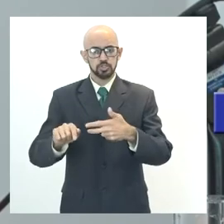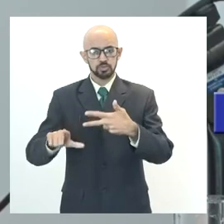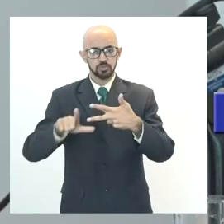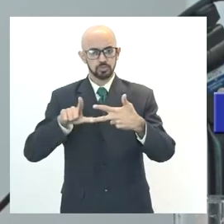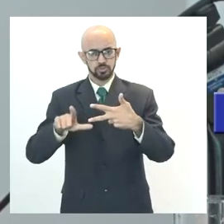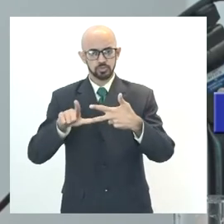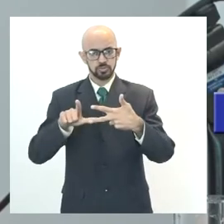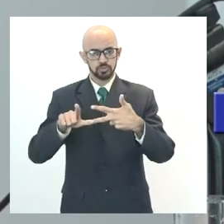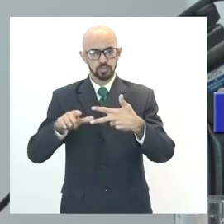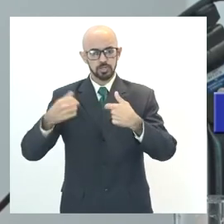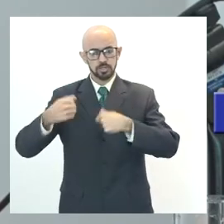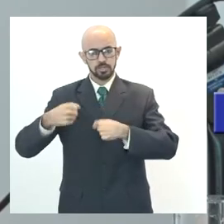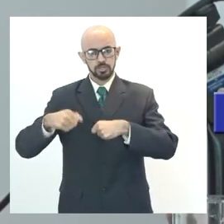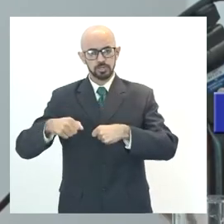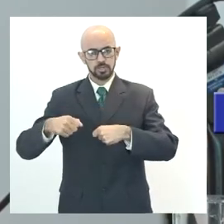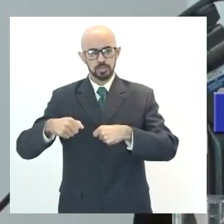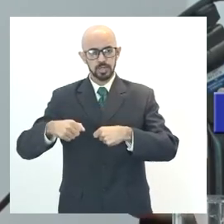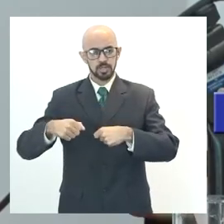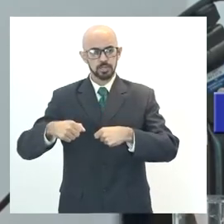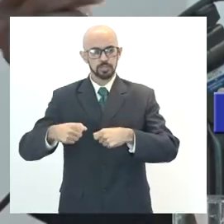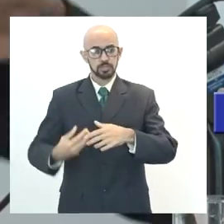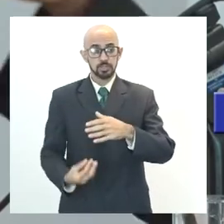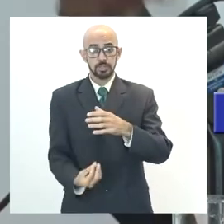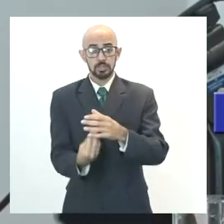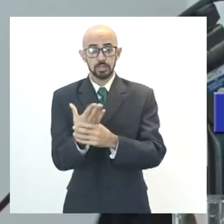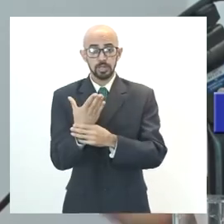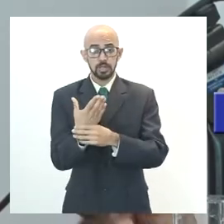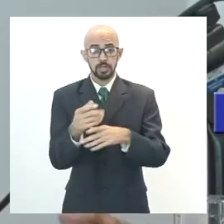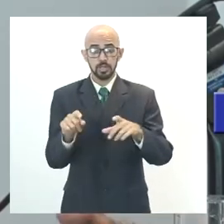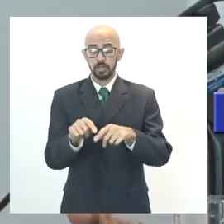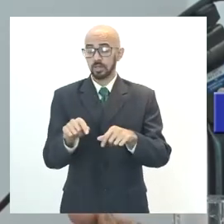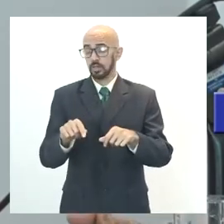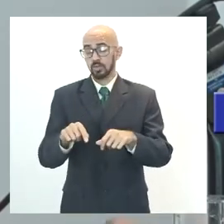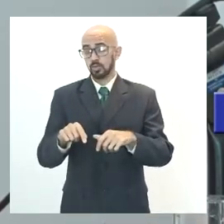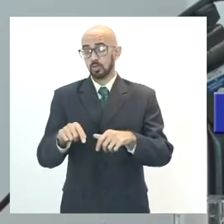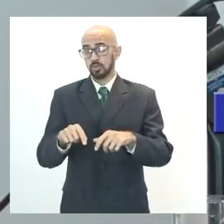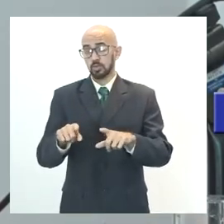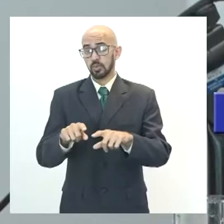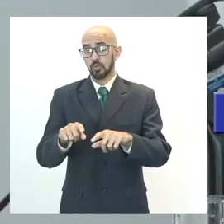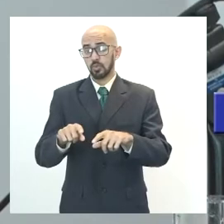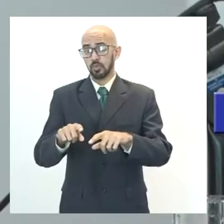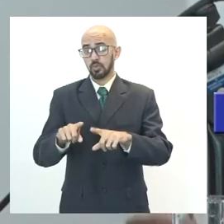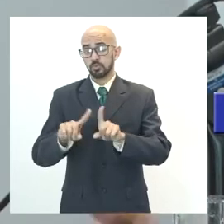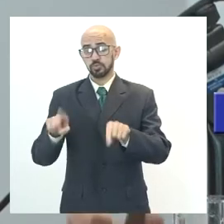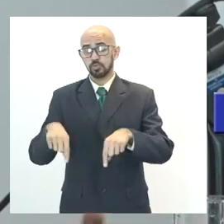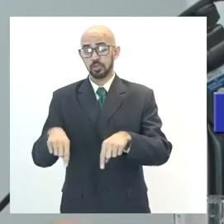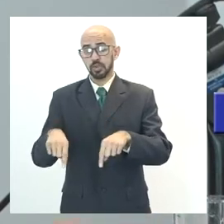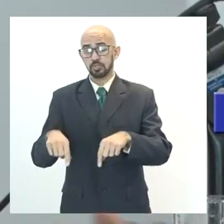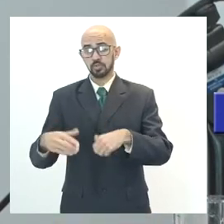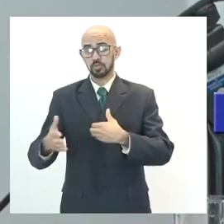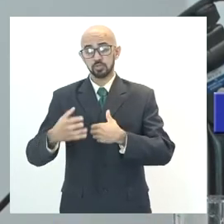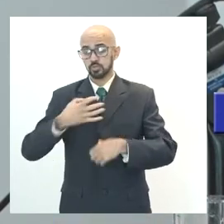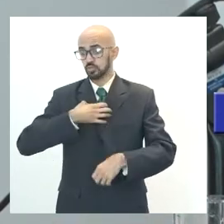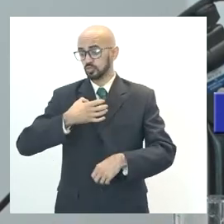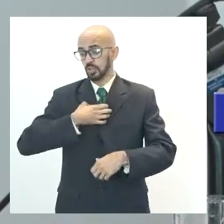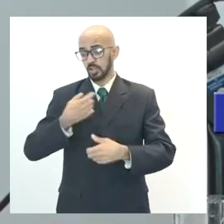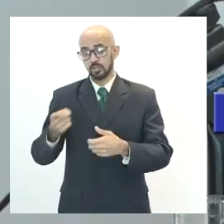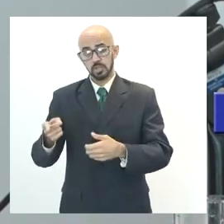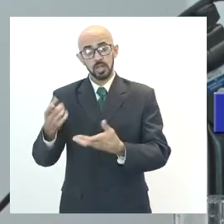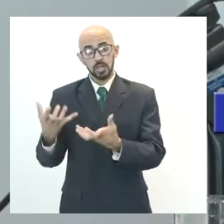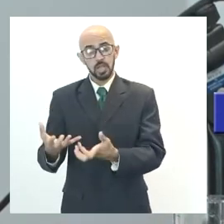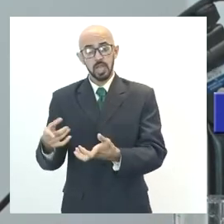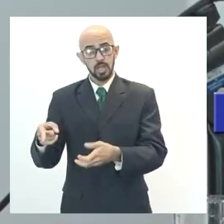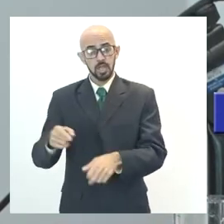e políticas grande cargos comunicou vier é isso mas também tá muito preocupado